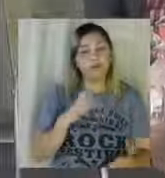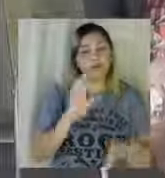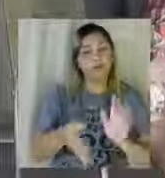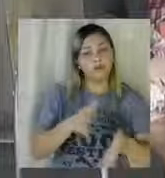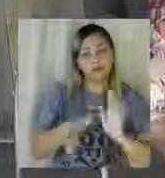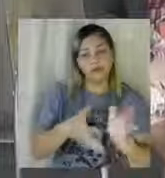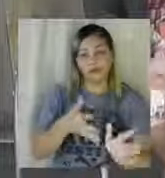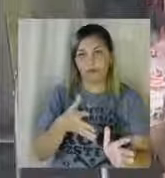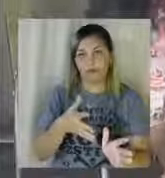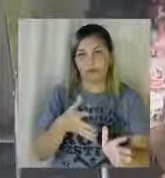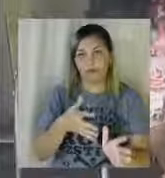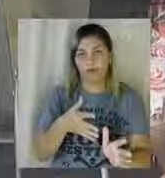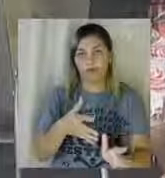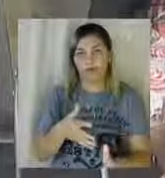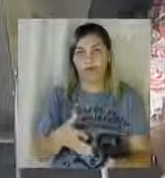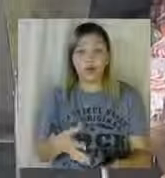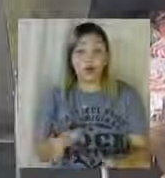Nós estamos em